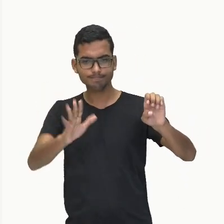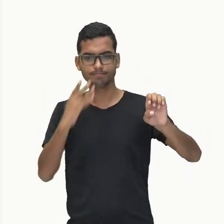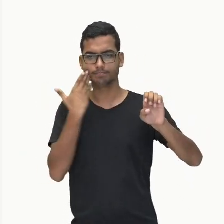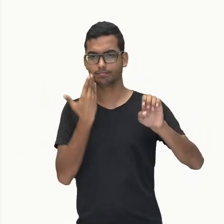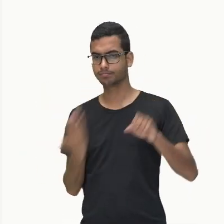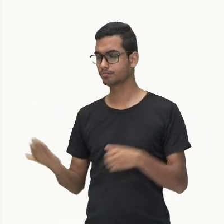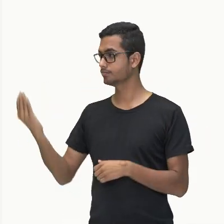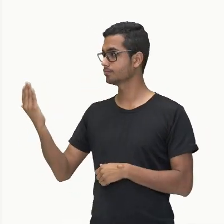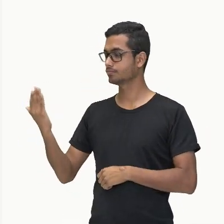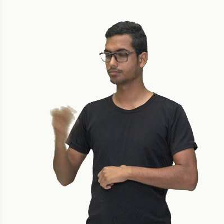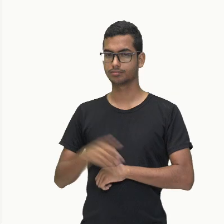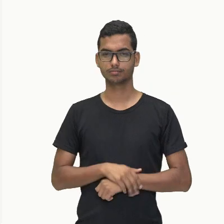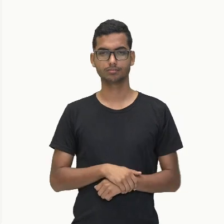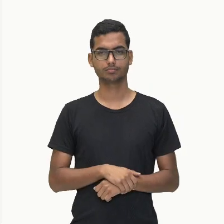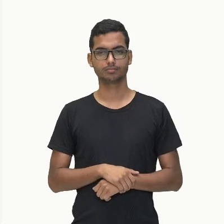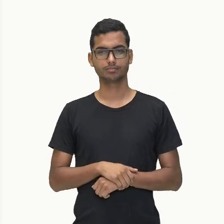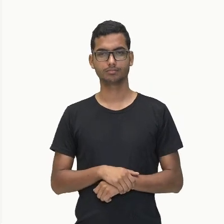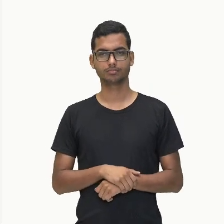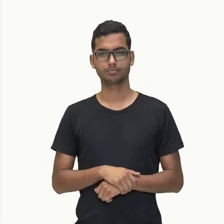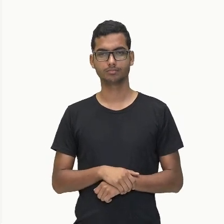Essa aqui é a equação geral.